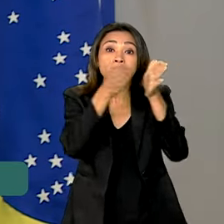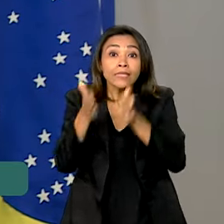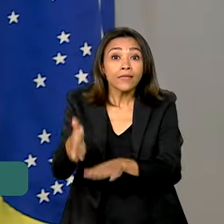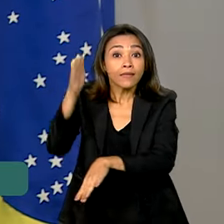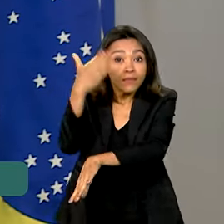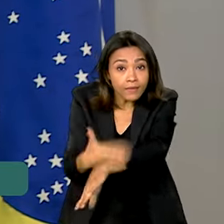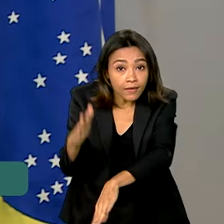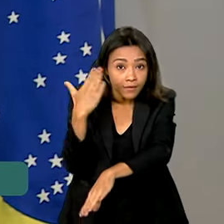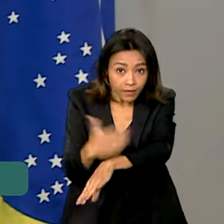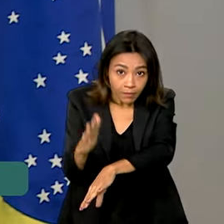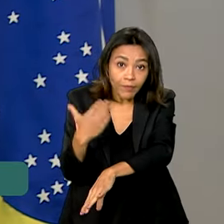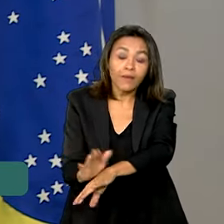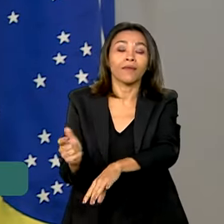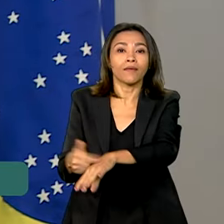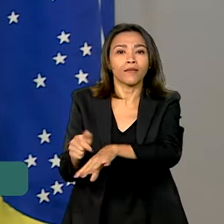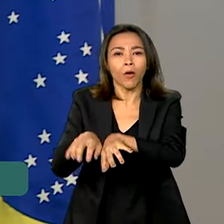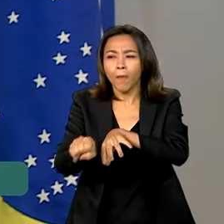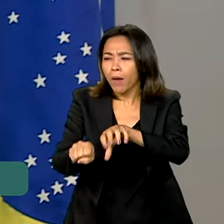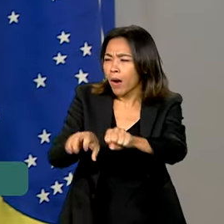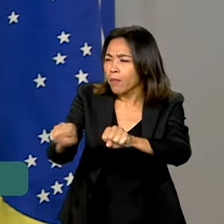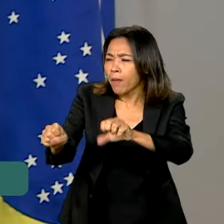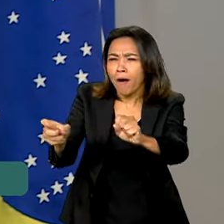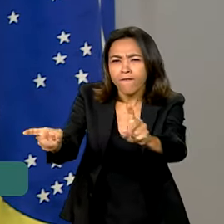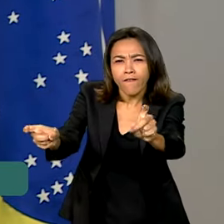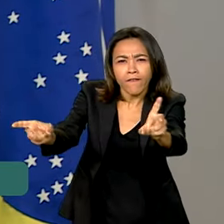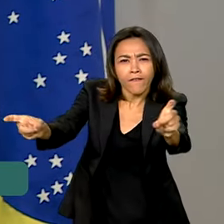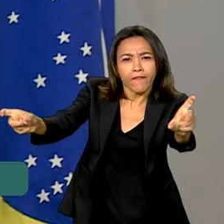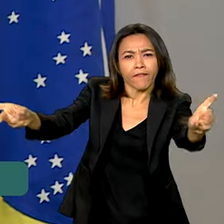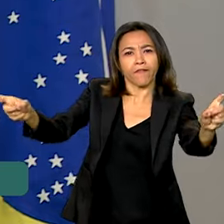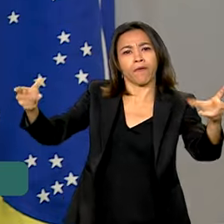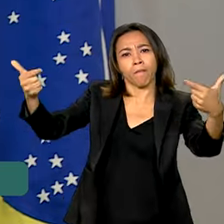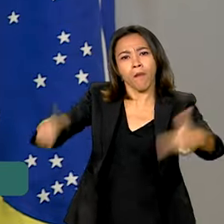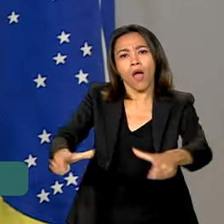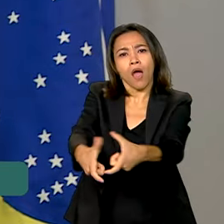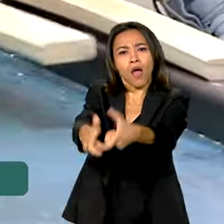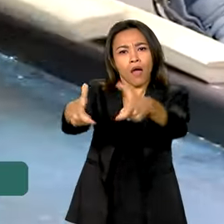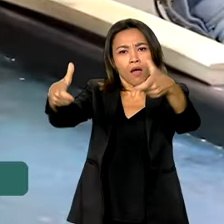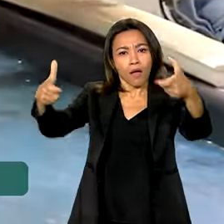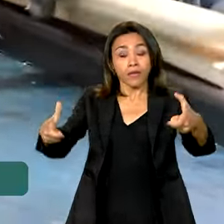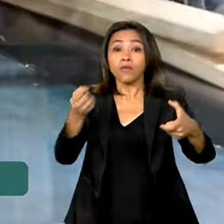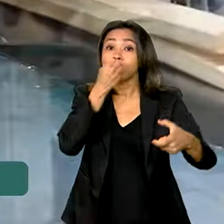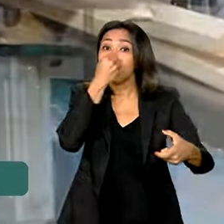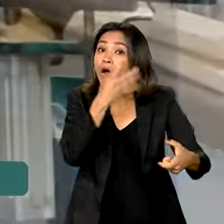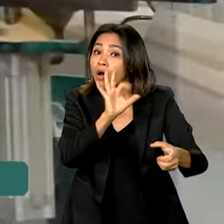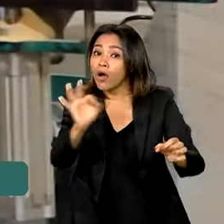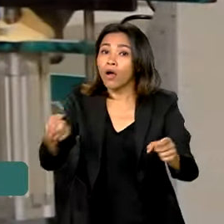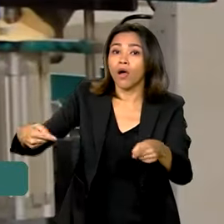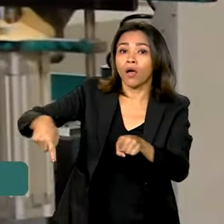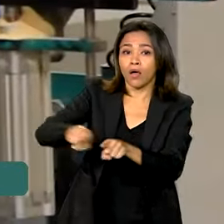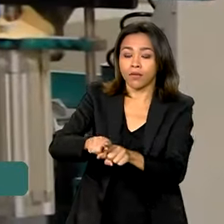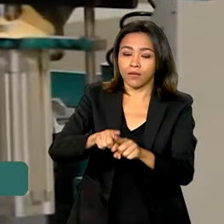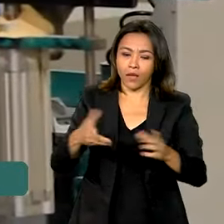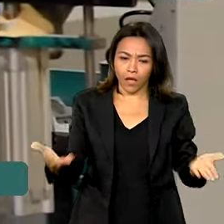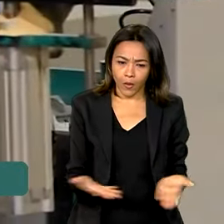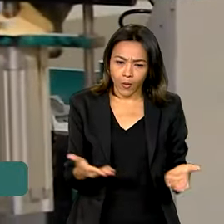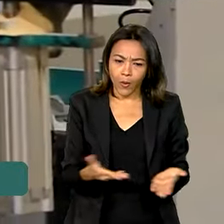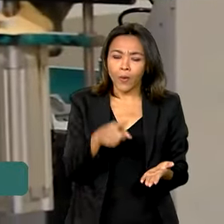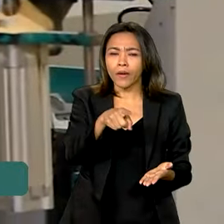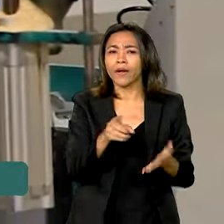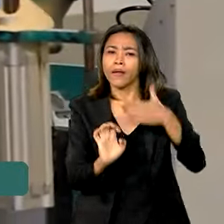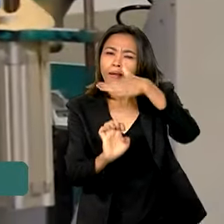capacitação, conquistar mercado e uma boa parceria. Agora os pequenos e